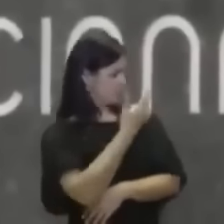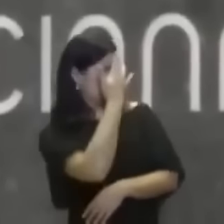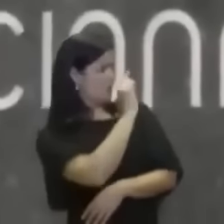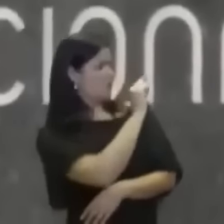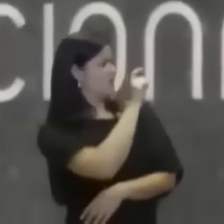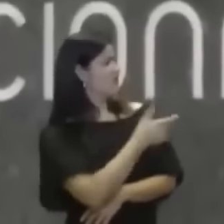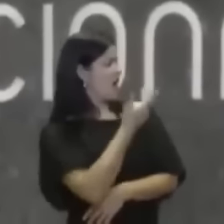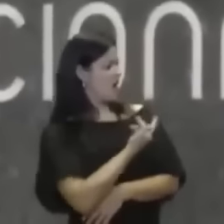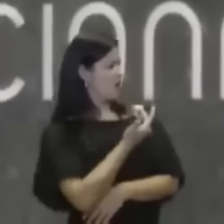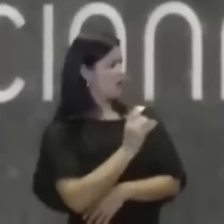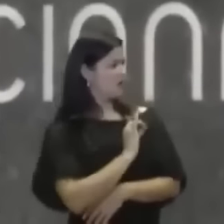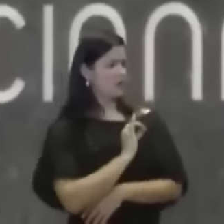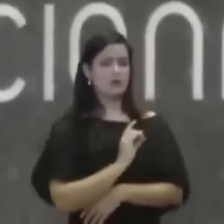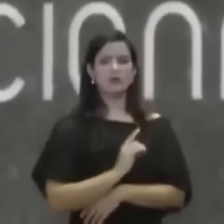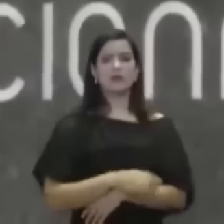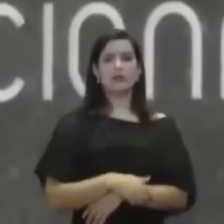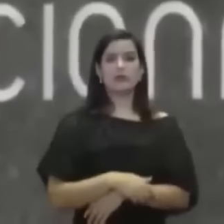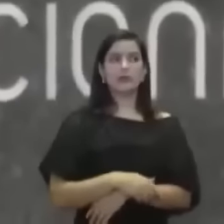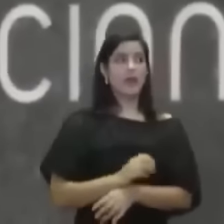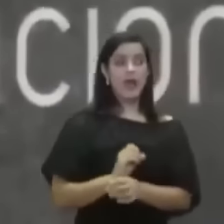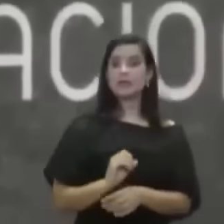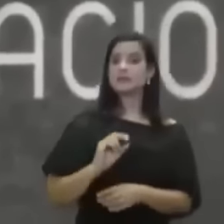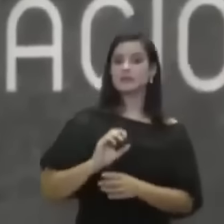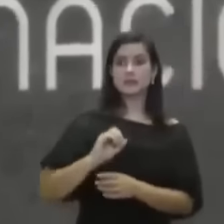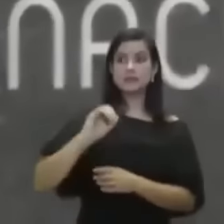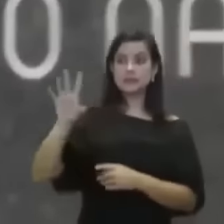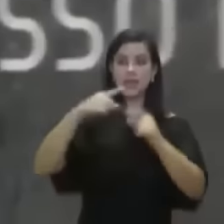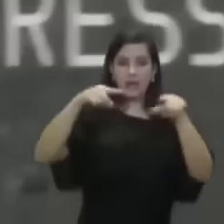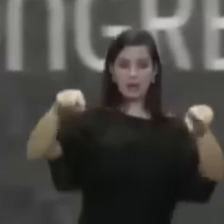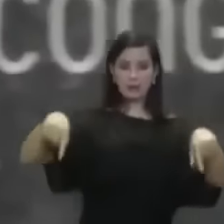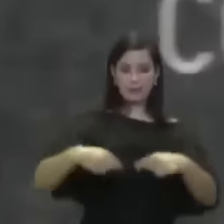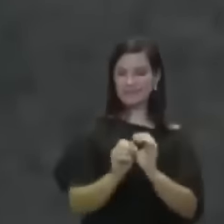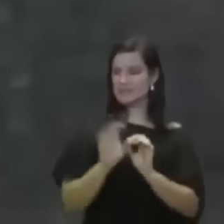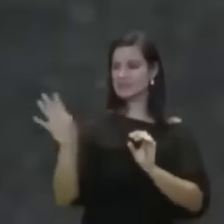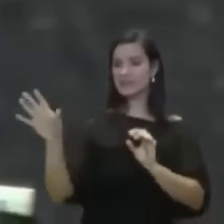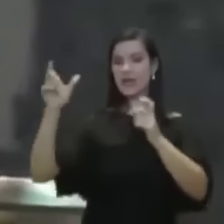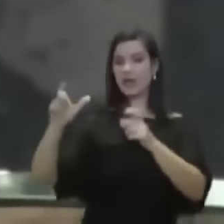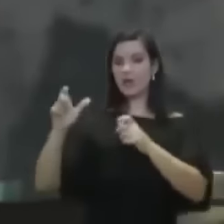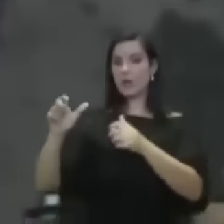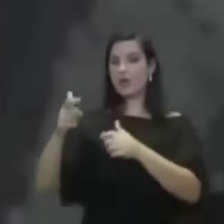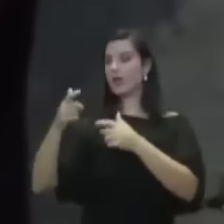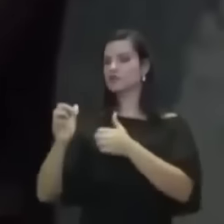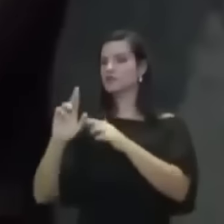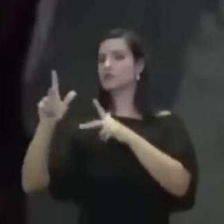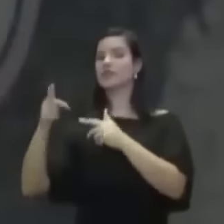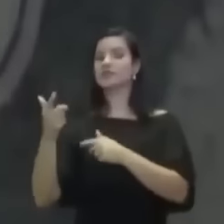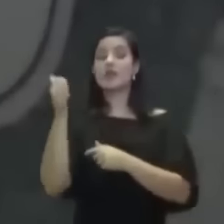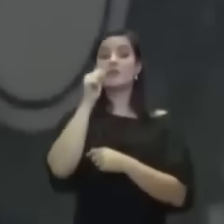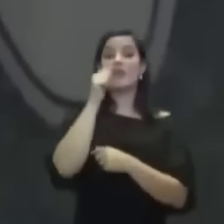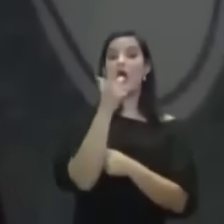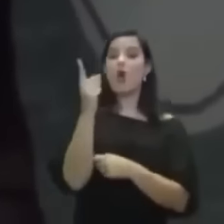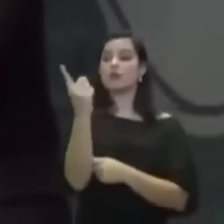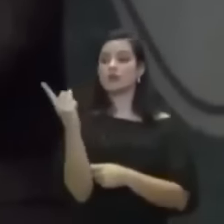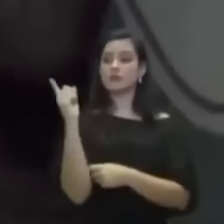o que dizes. Aí ele sai do pátio, vai para o alpendre, repassa outra criada, e